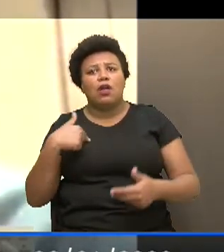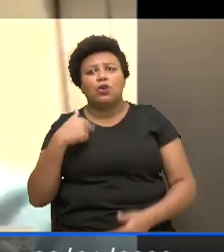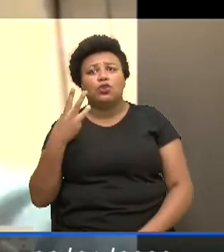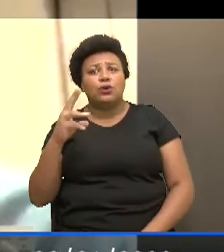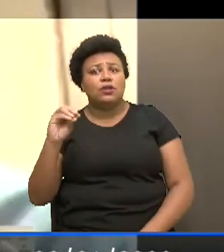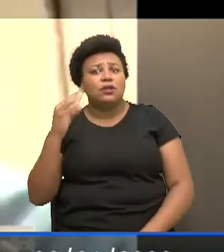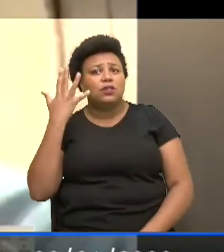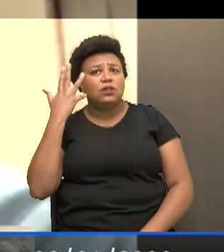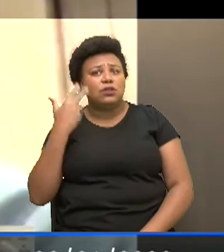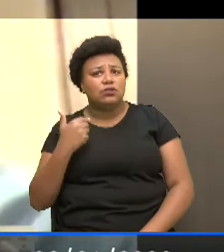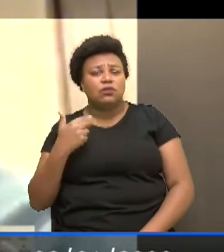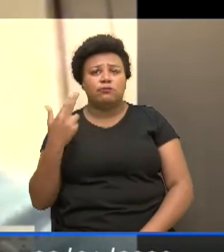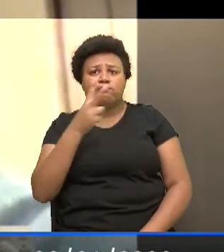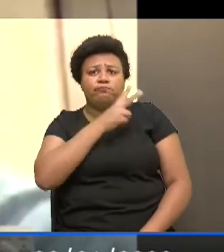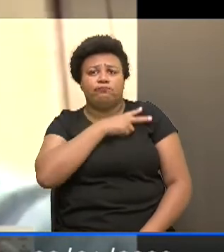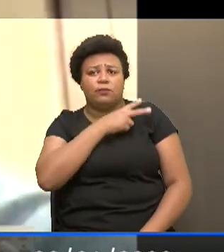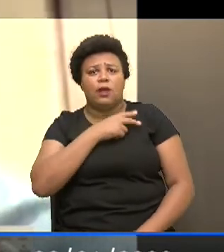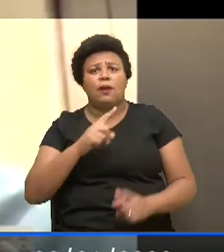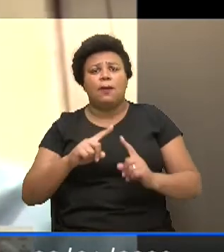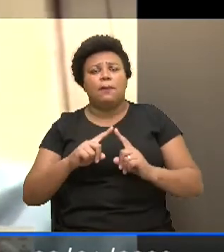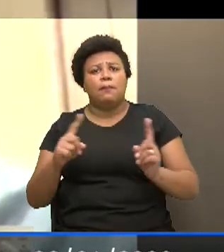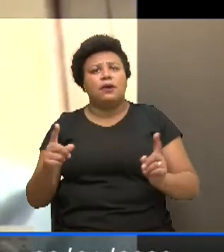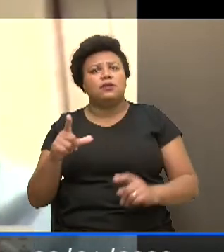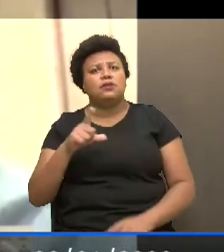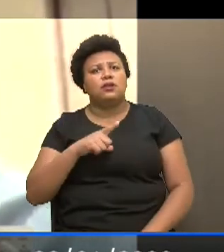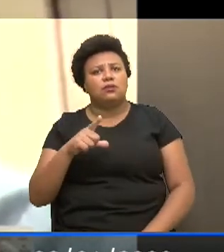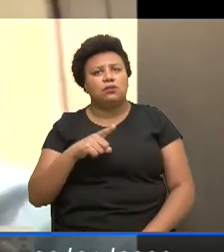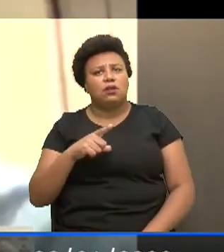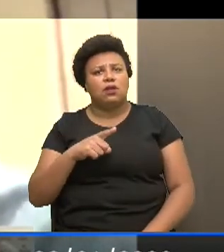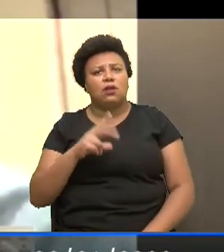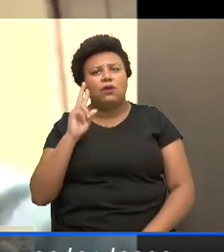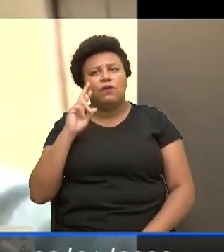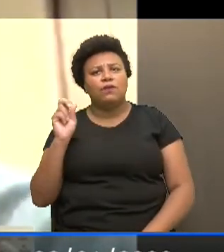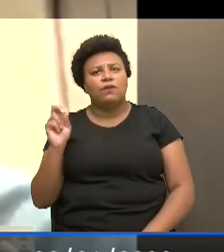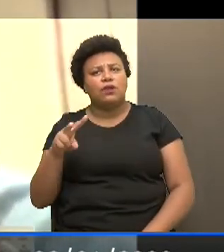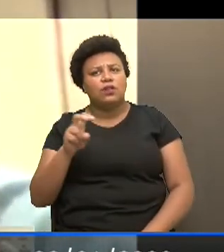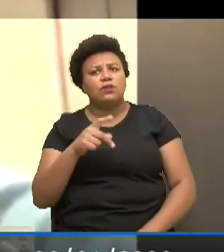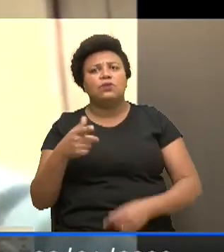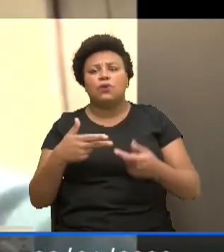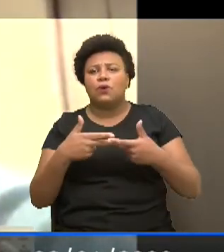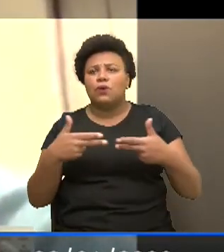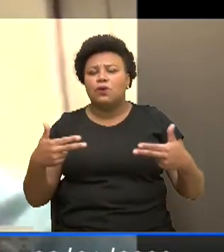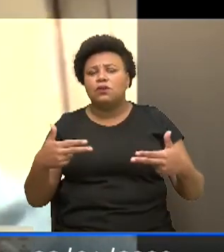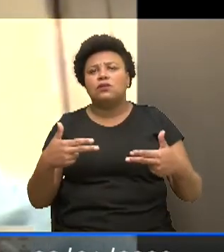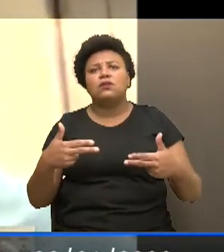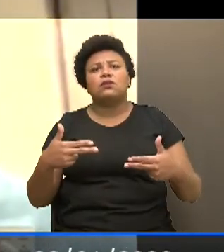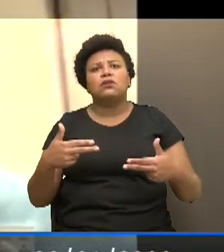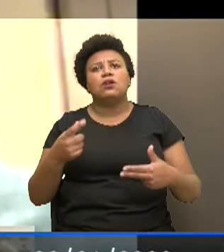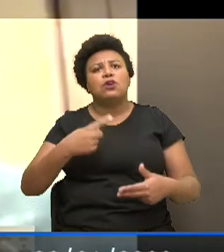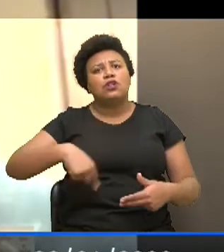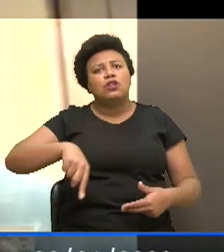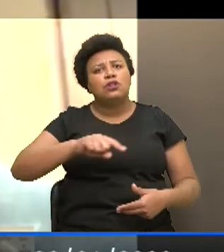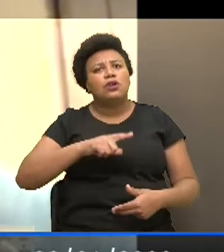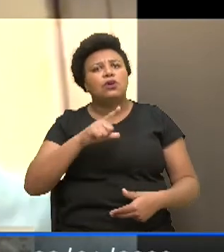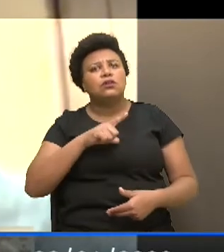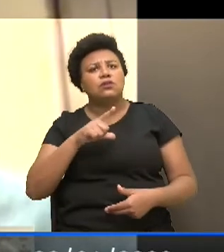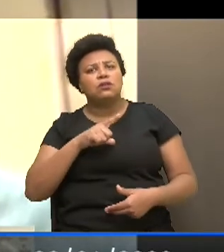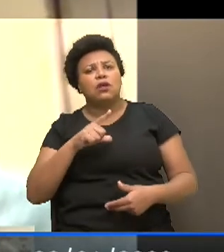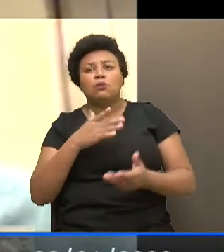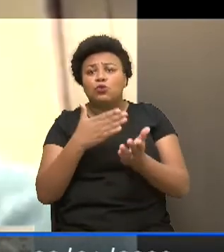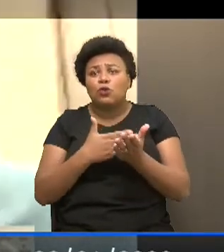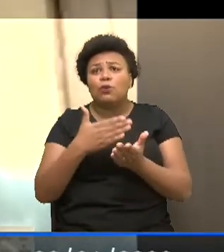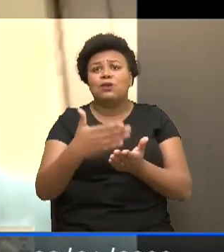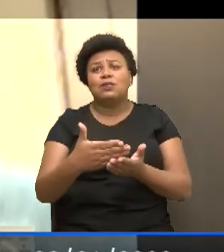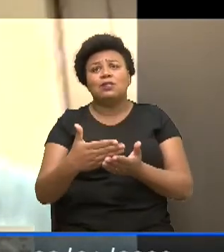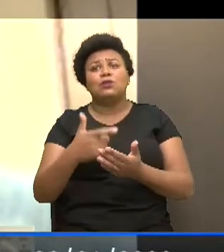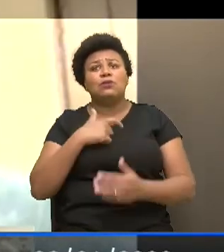dias à frente da superintendência, mas eu tenho situações que eu vejo que nós estamos iniciando uma crise